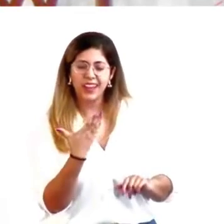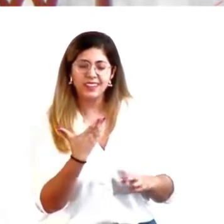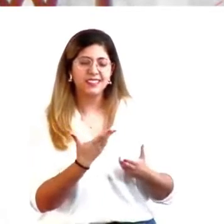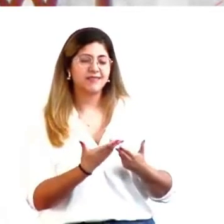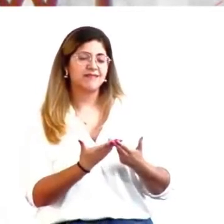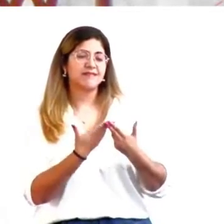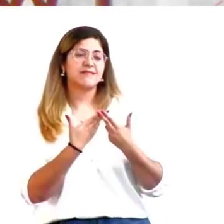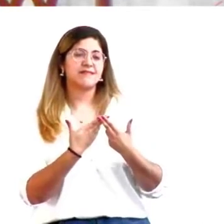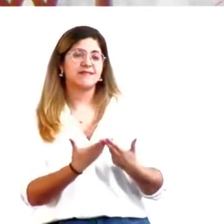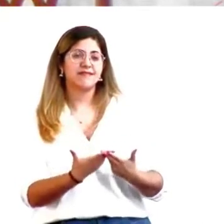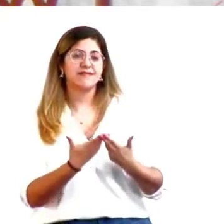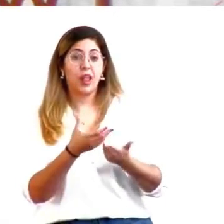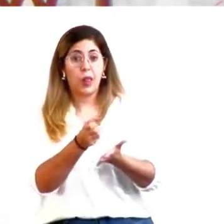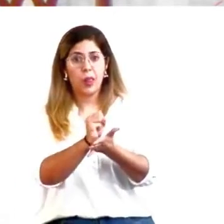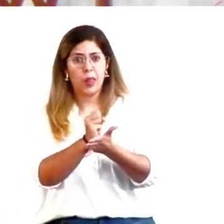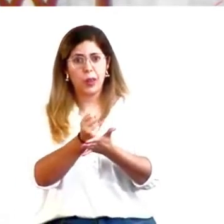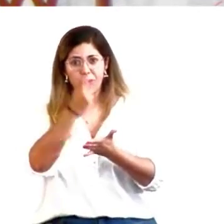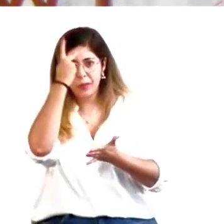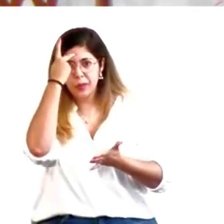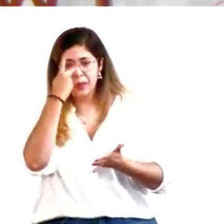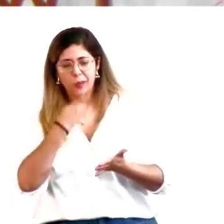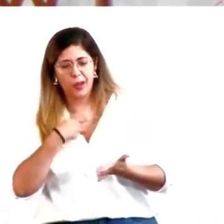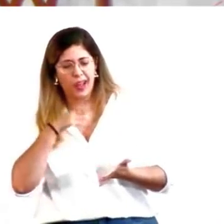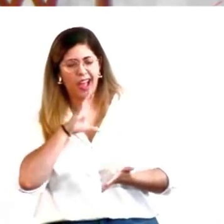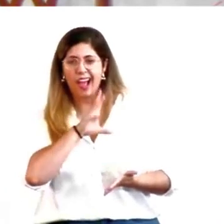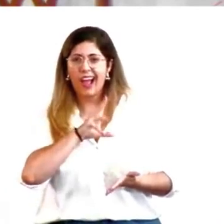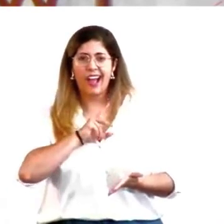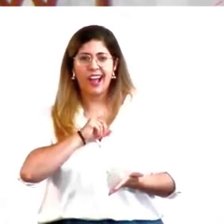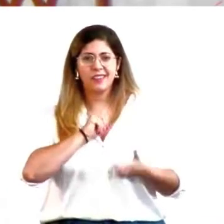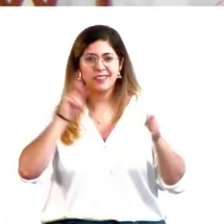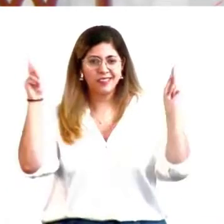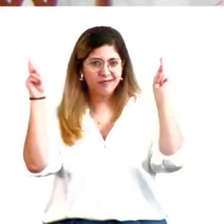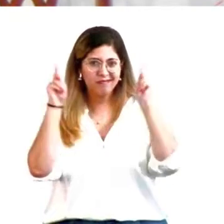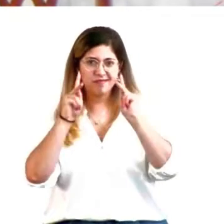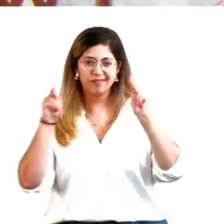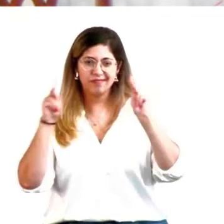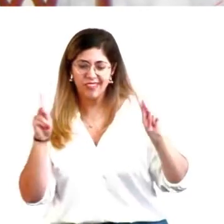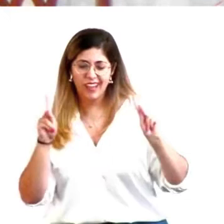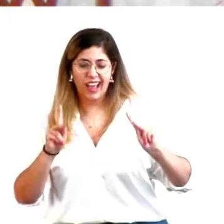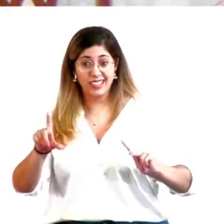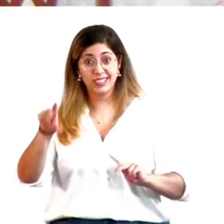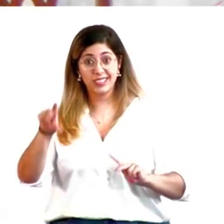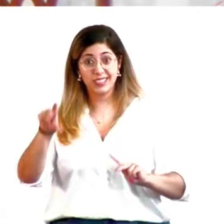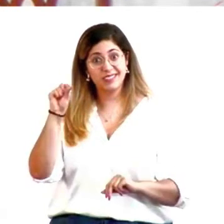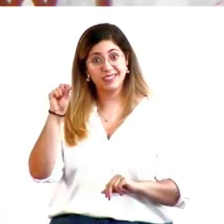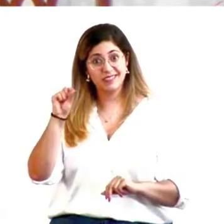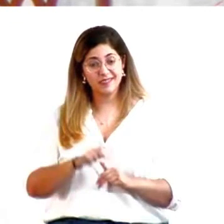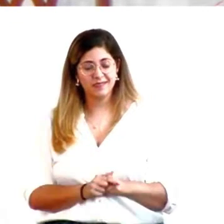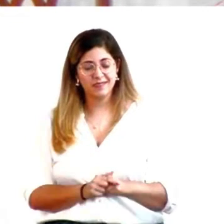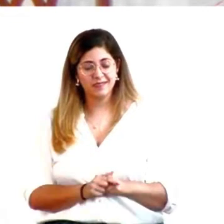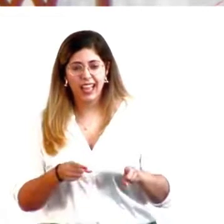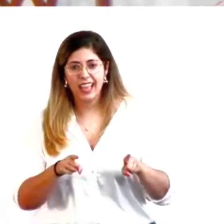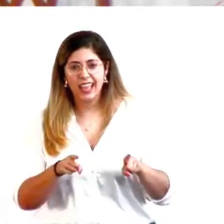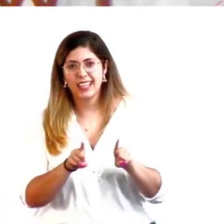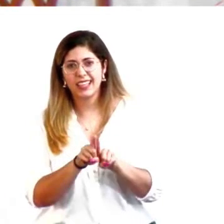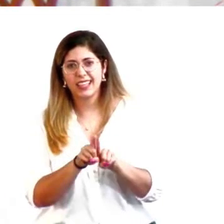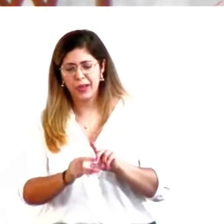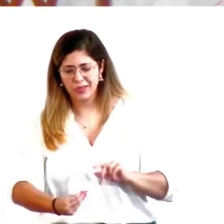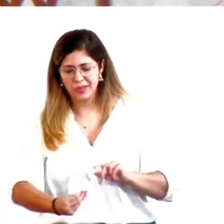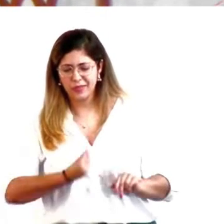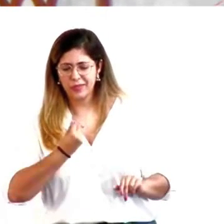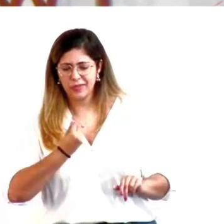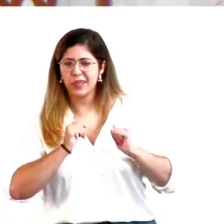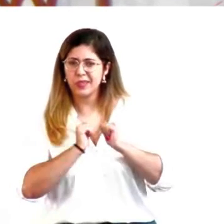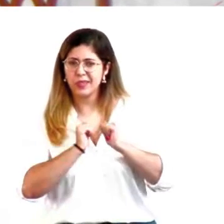próprio, o amor, a paz, para desenvolver com os